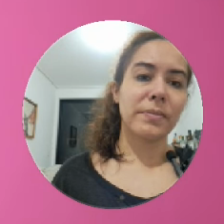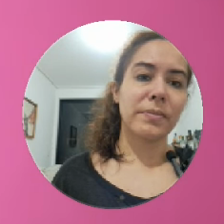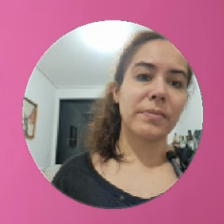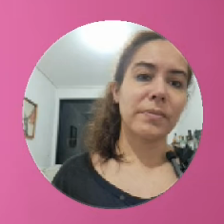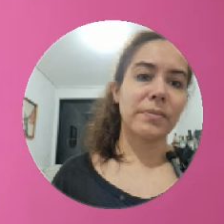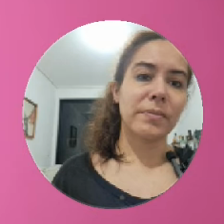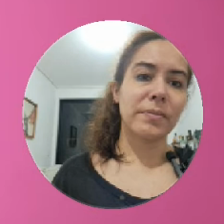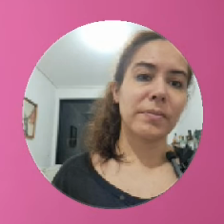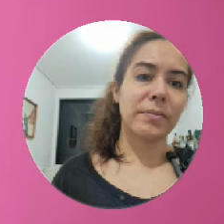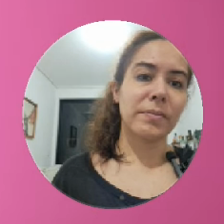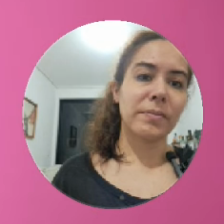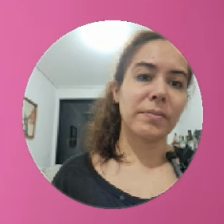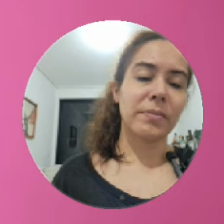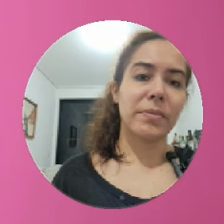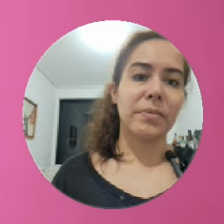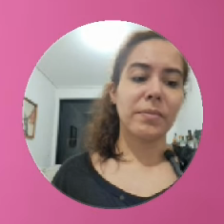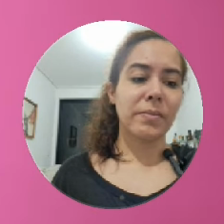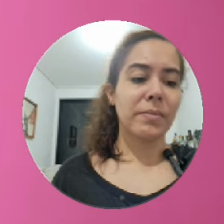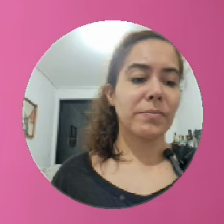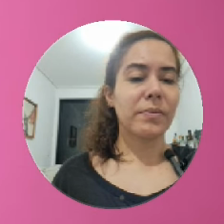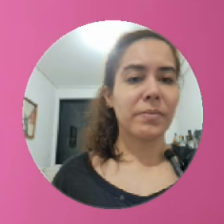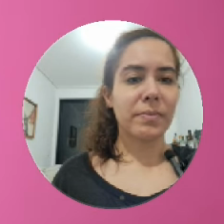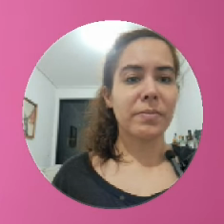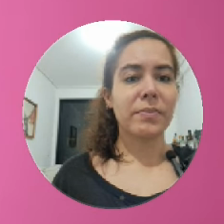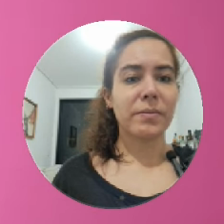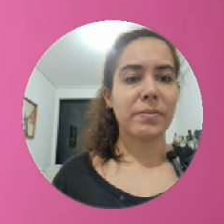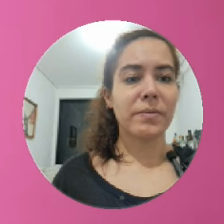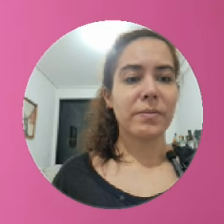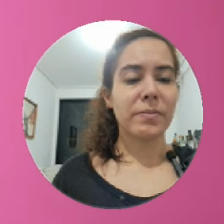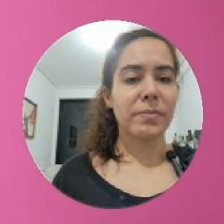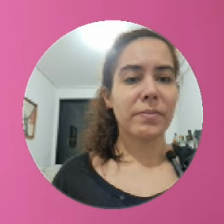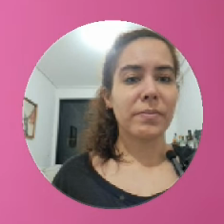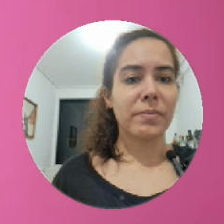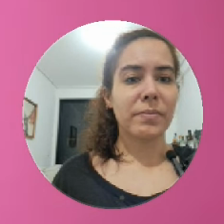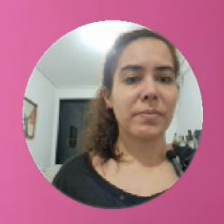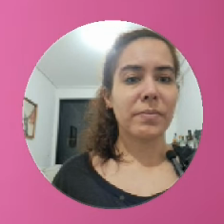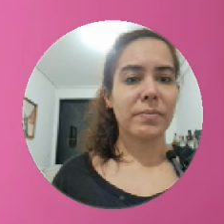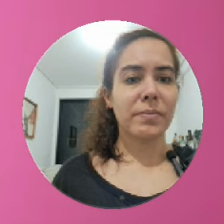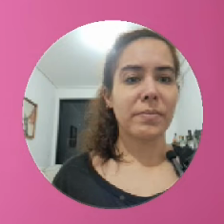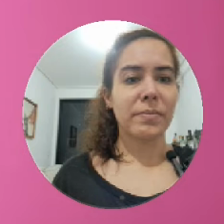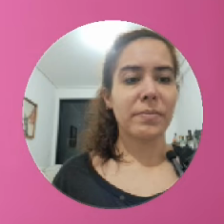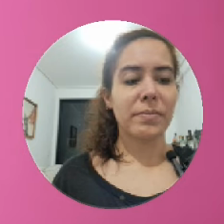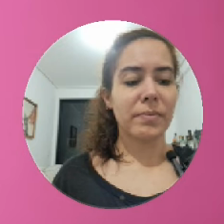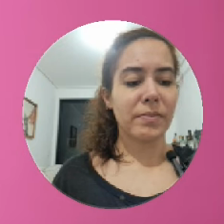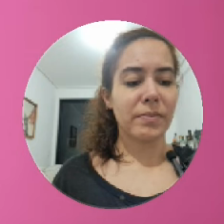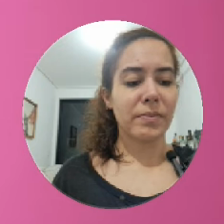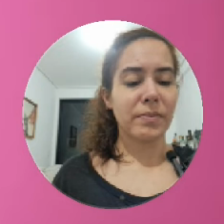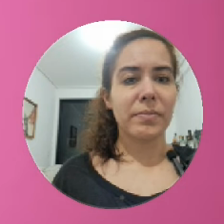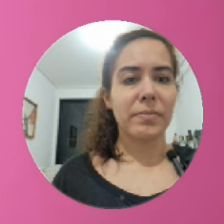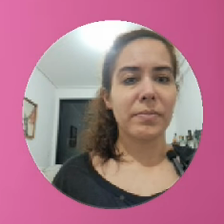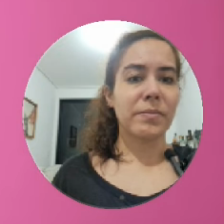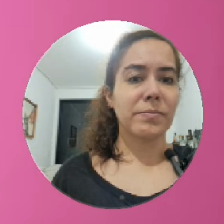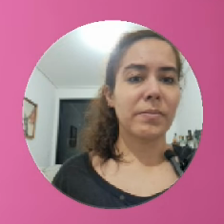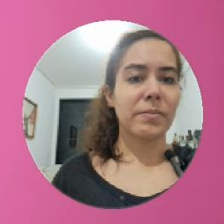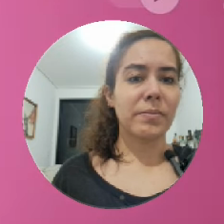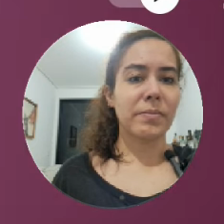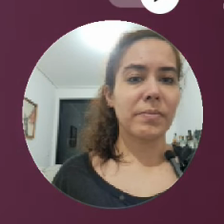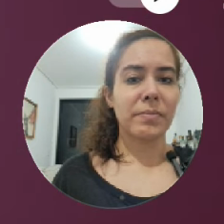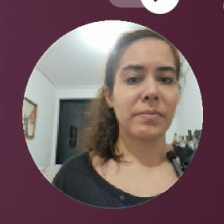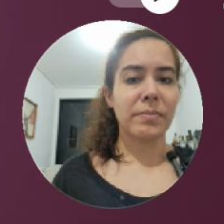Sabe? Se você gosta, beijo. Lá seguir Mayra Kátia, comprar o livro dela, do Thiago Negro Escoa. Link de.